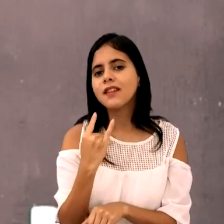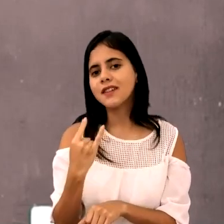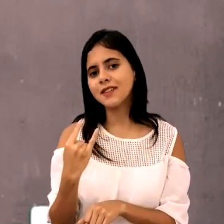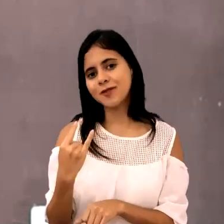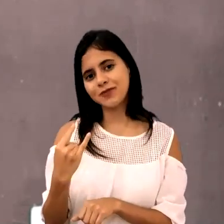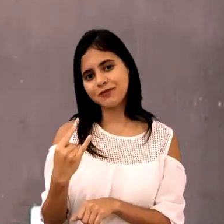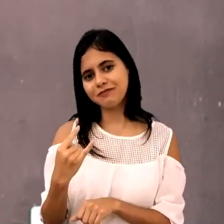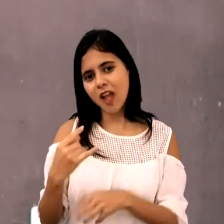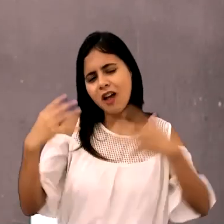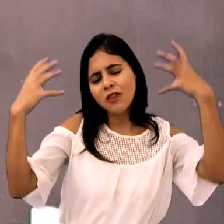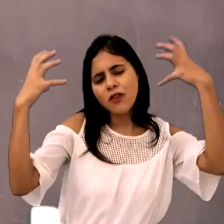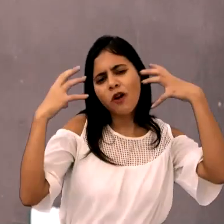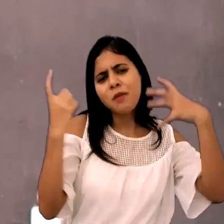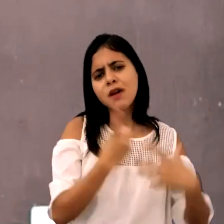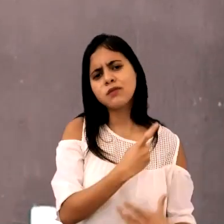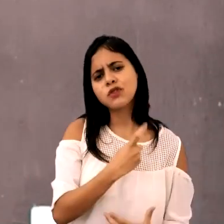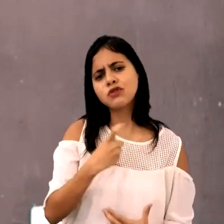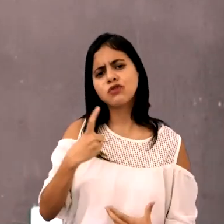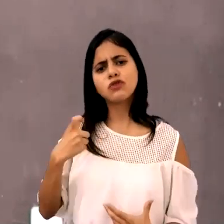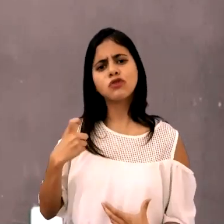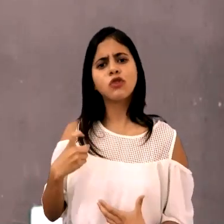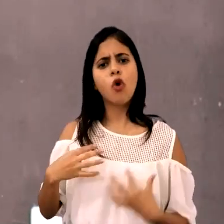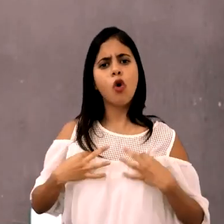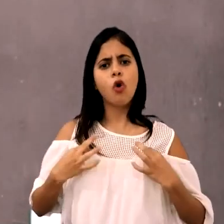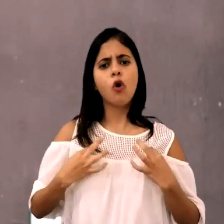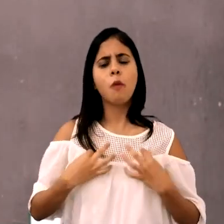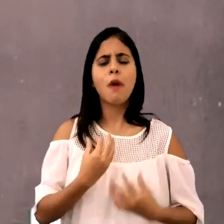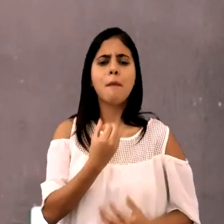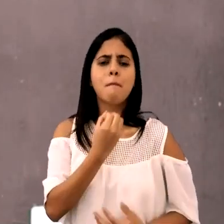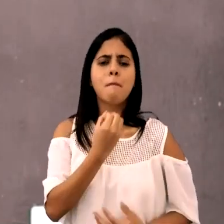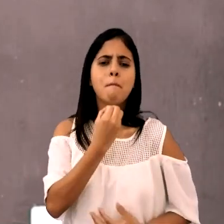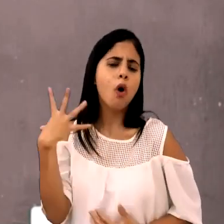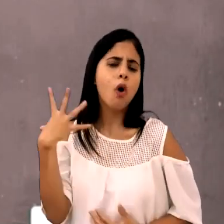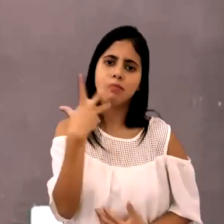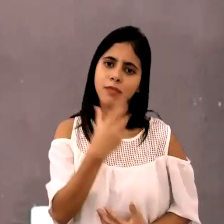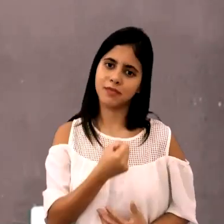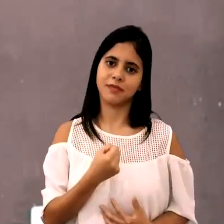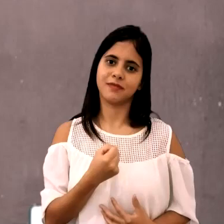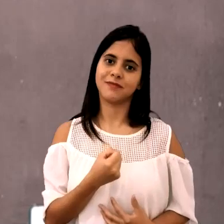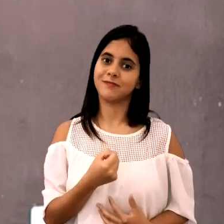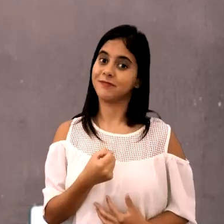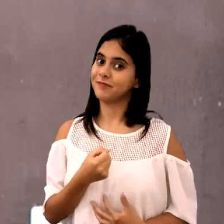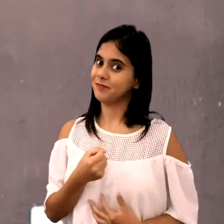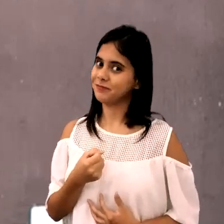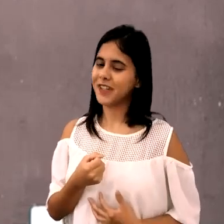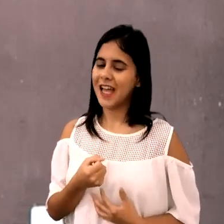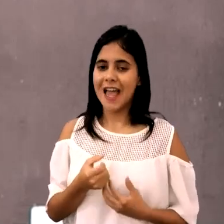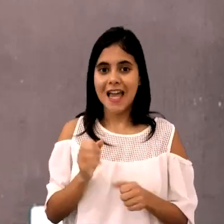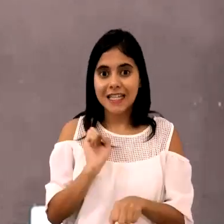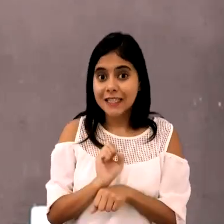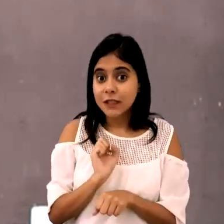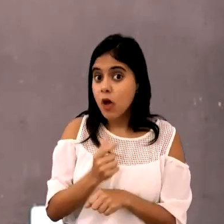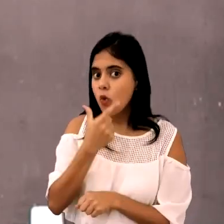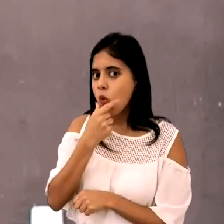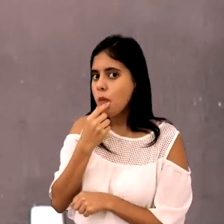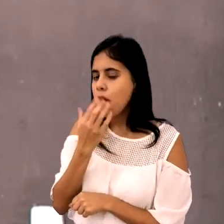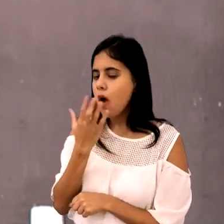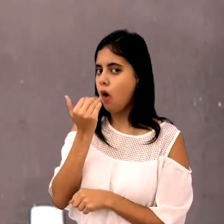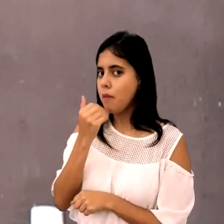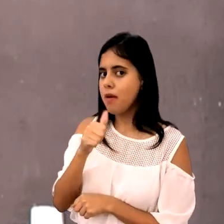Vista sua melhor roupa, se perfume, se banhe. e espere ele comer e beber.